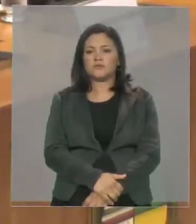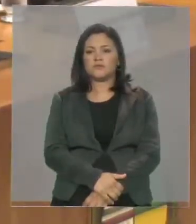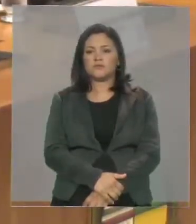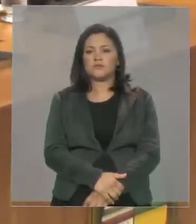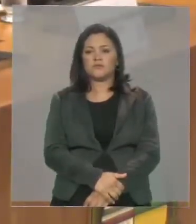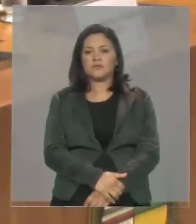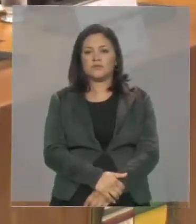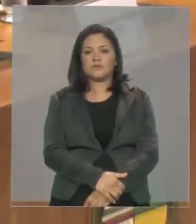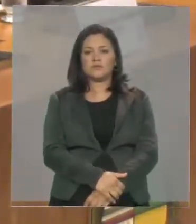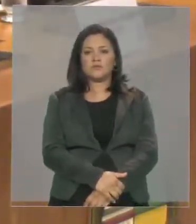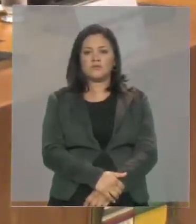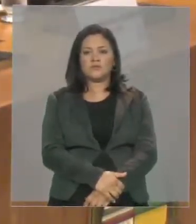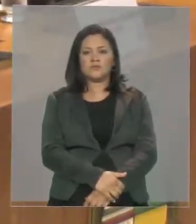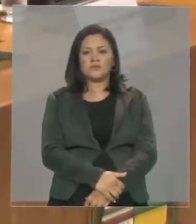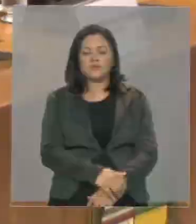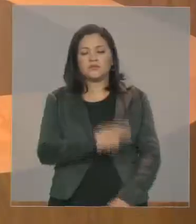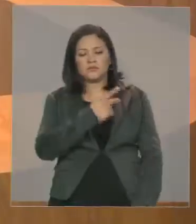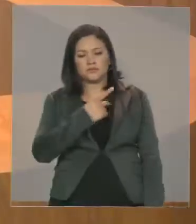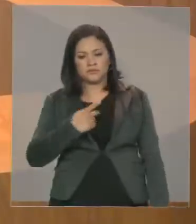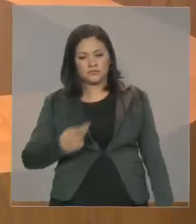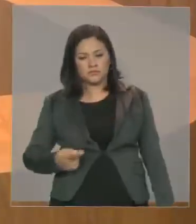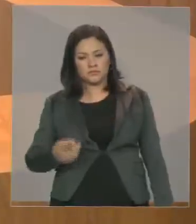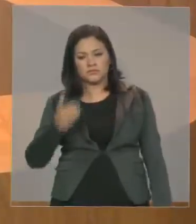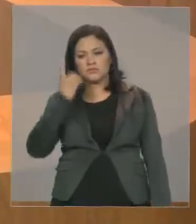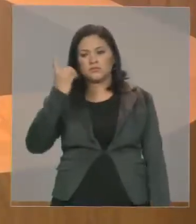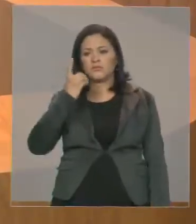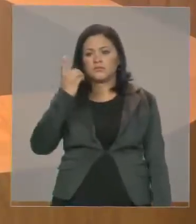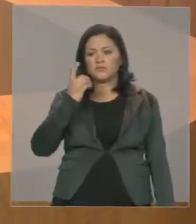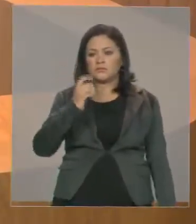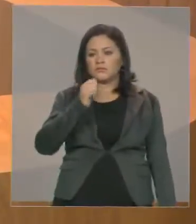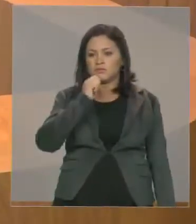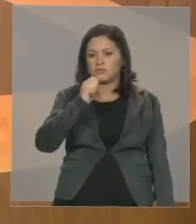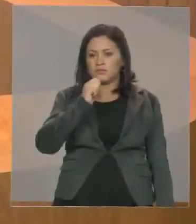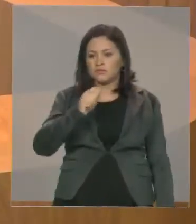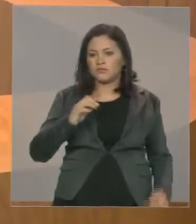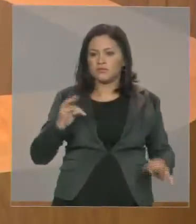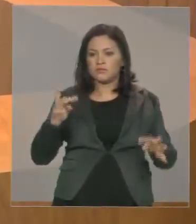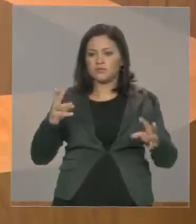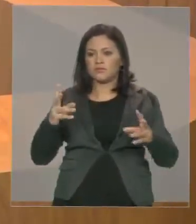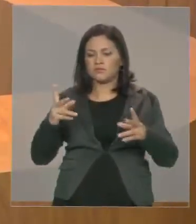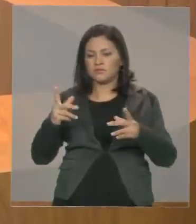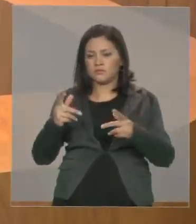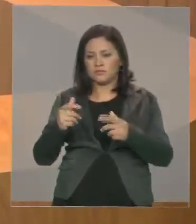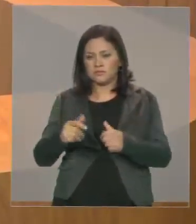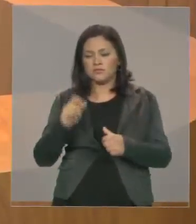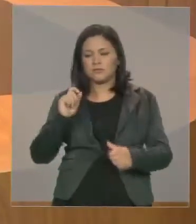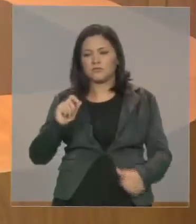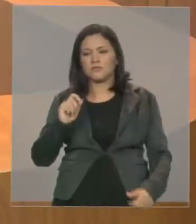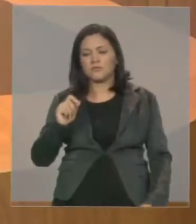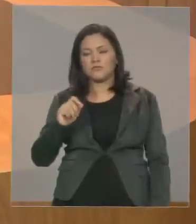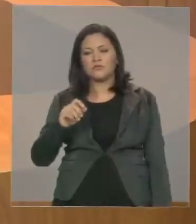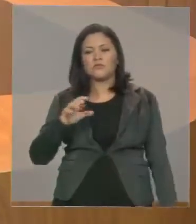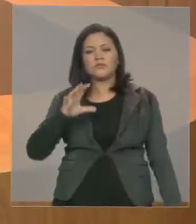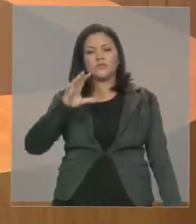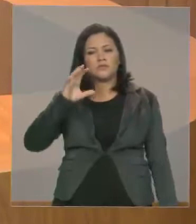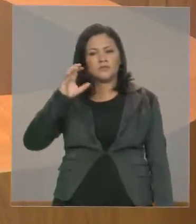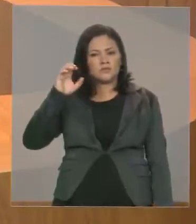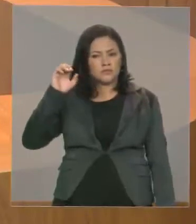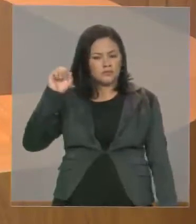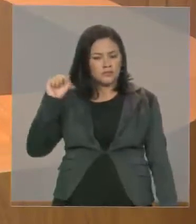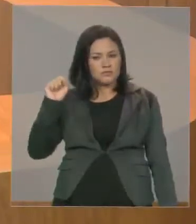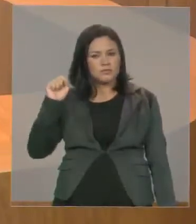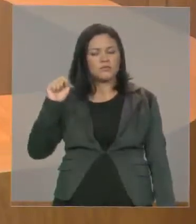senhoras deputadas, senhores deputados, imprensa, todos que nos ouvem pela rádio, TV, Assembleia, funcionários dessa casa,